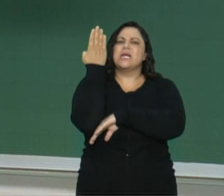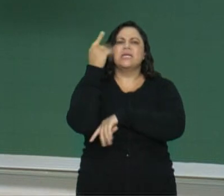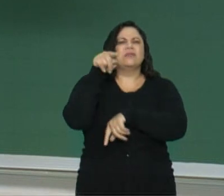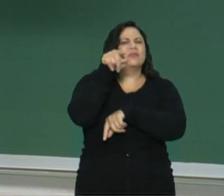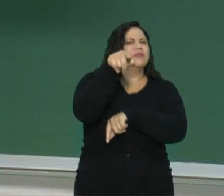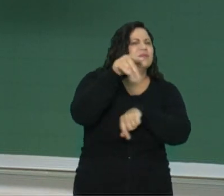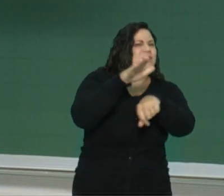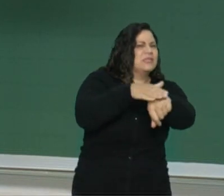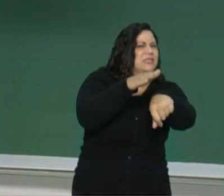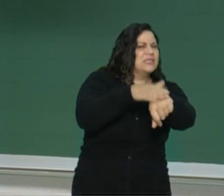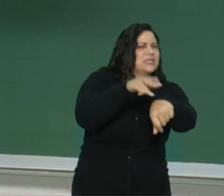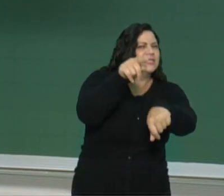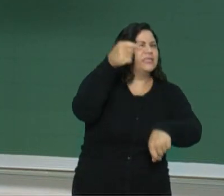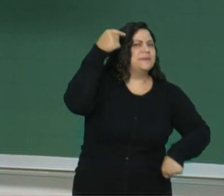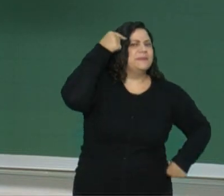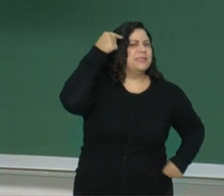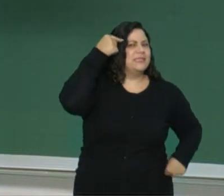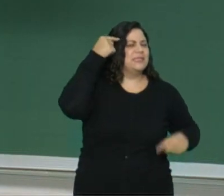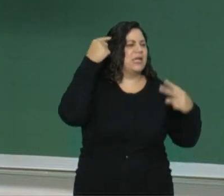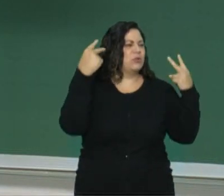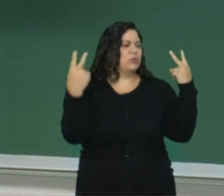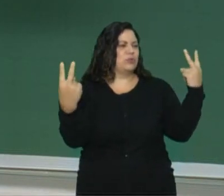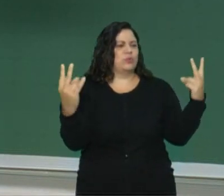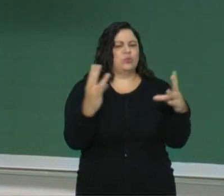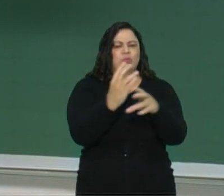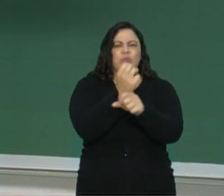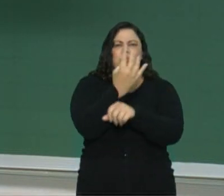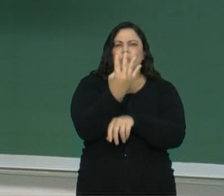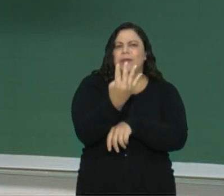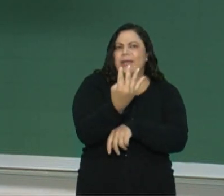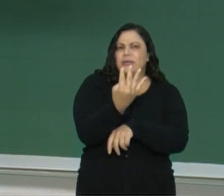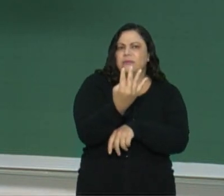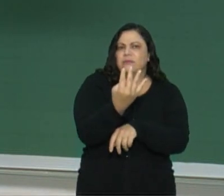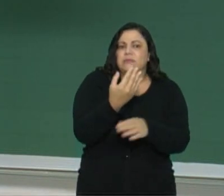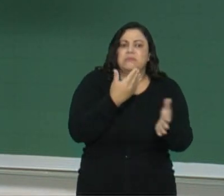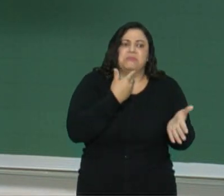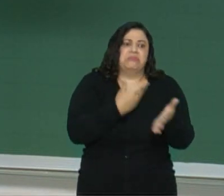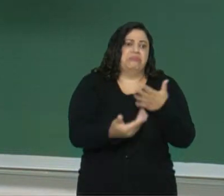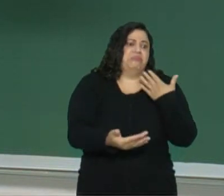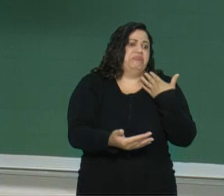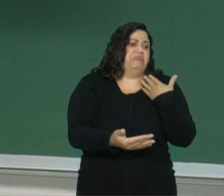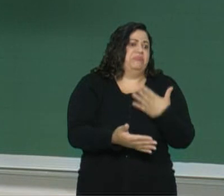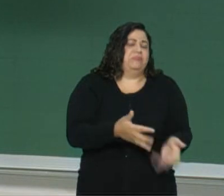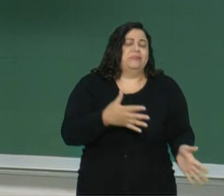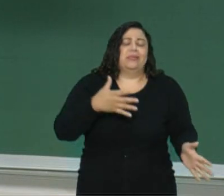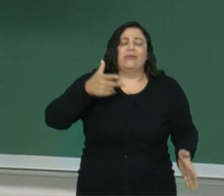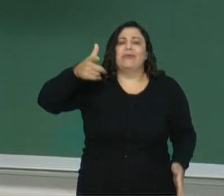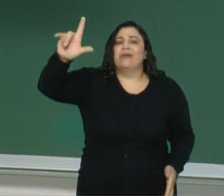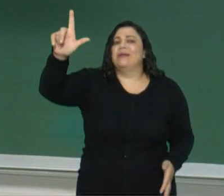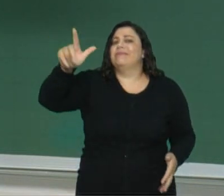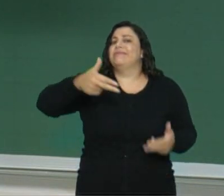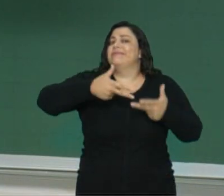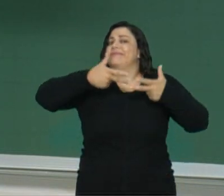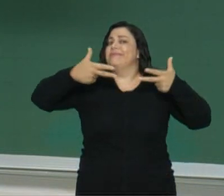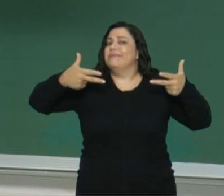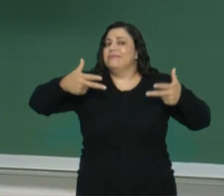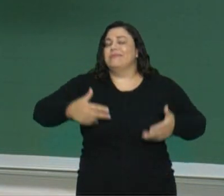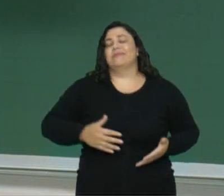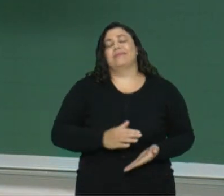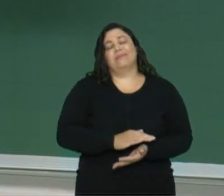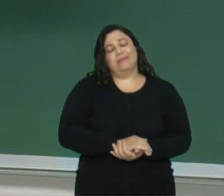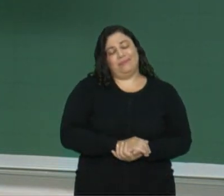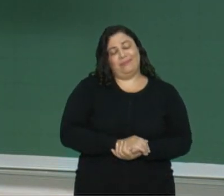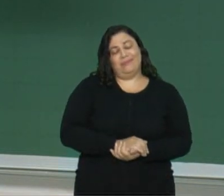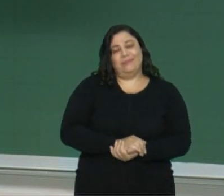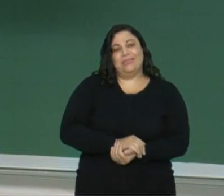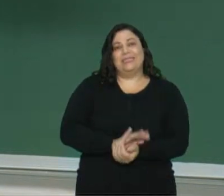2 é igual a 4, quando na verdade poderia ser qualquer outra coisa. Então ele faz esse